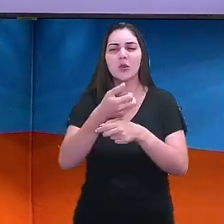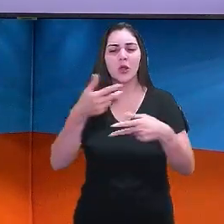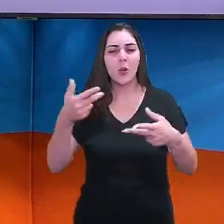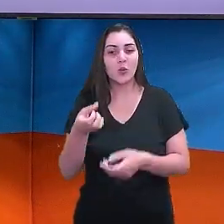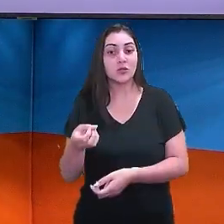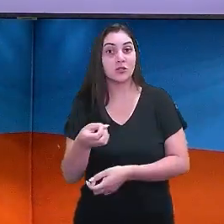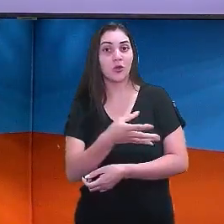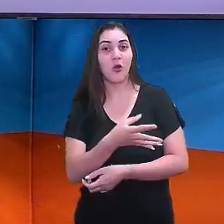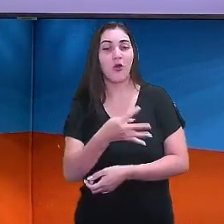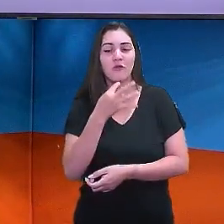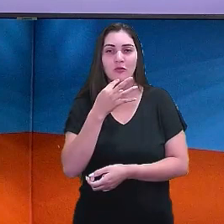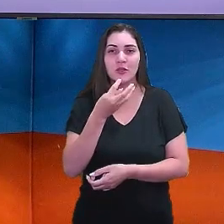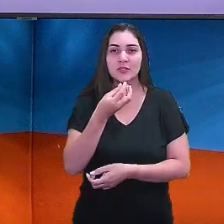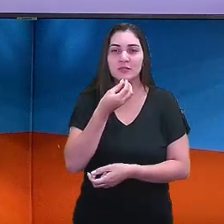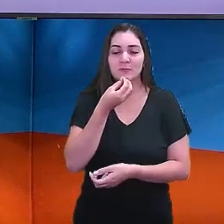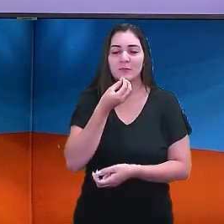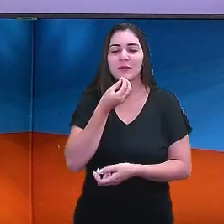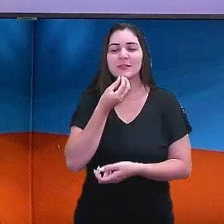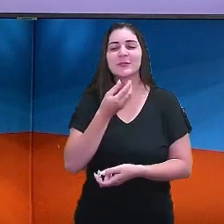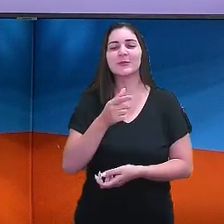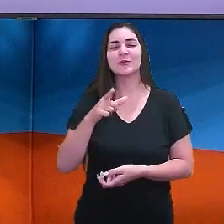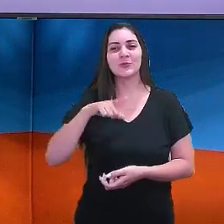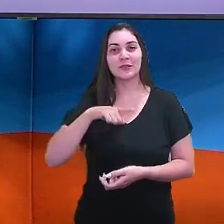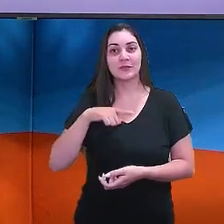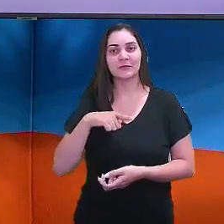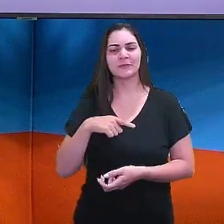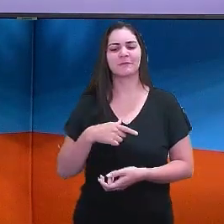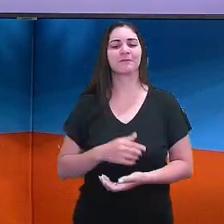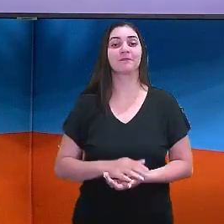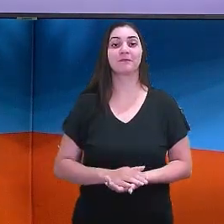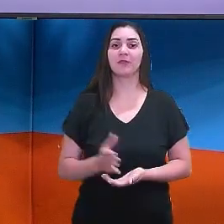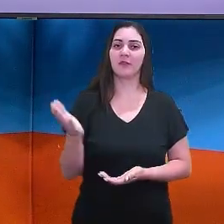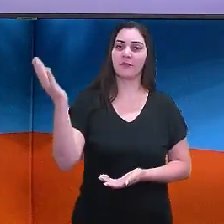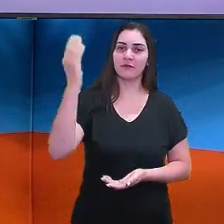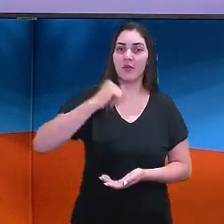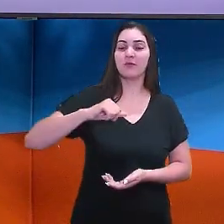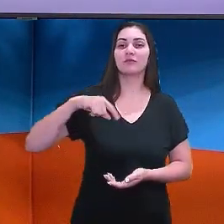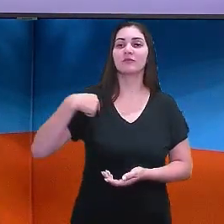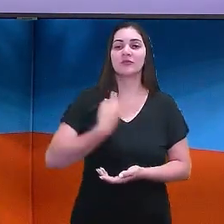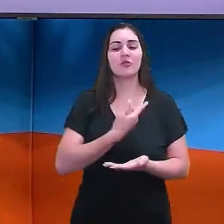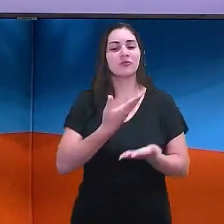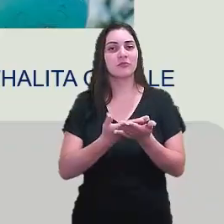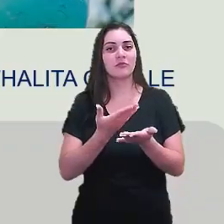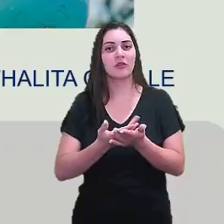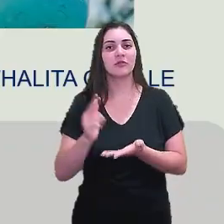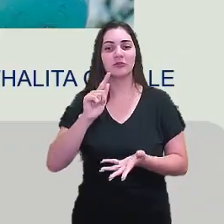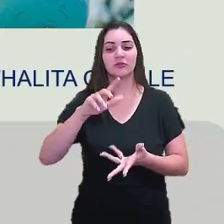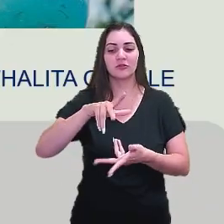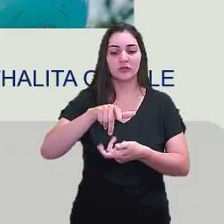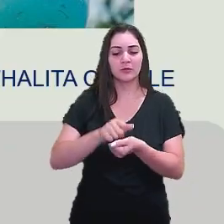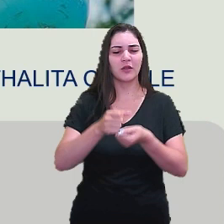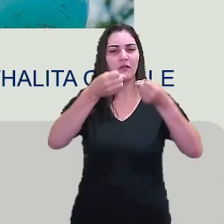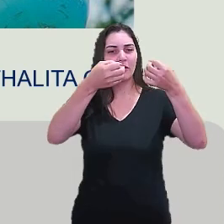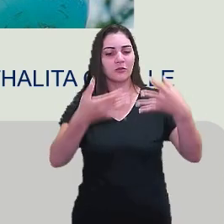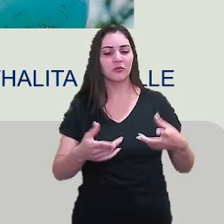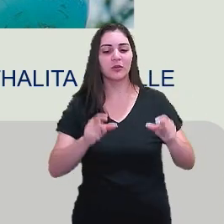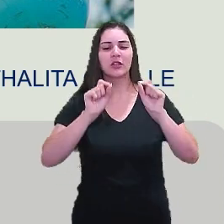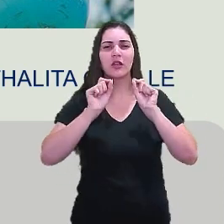adquirir e ninguém pode perder o foco. Beleza? Simbora para a nossa aula de geografia, a gente vai falar um pouquinho hoje sobre